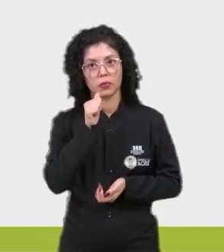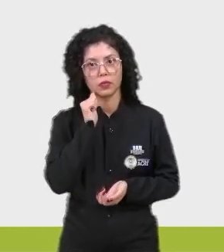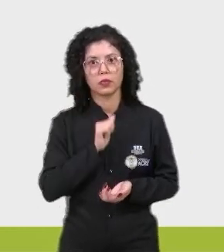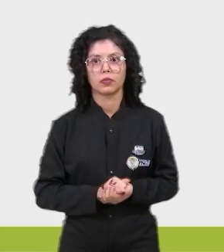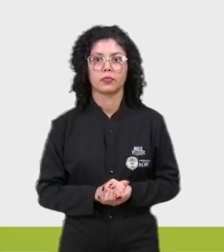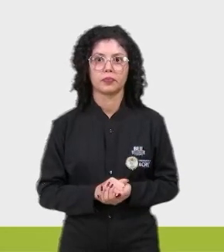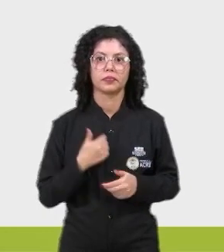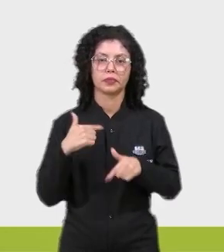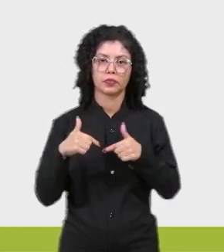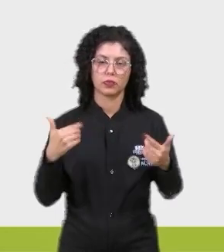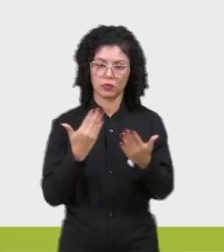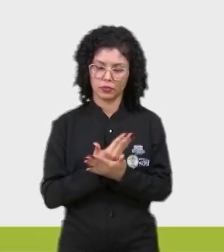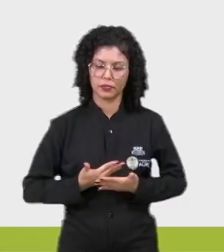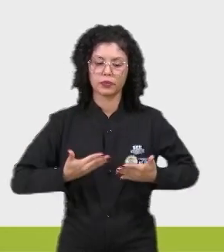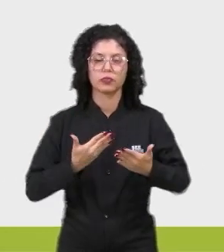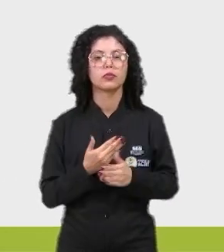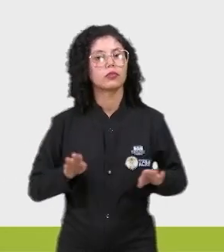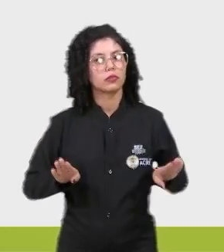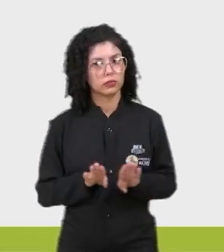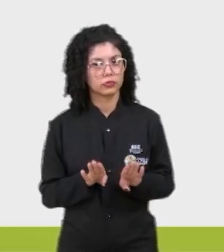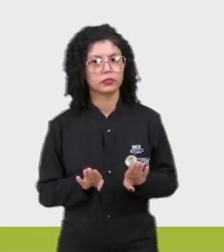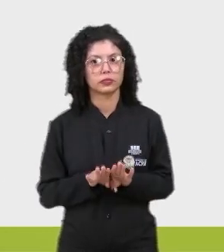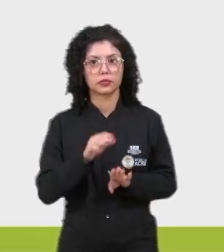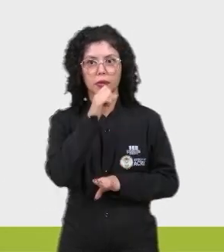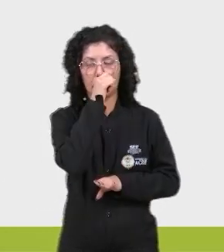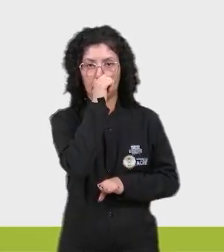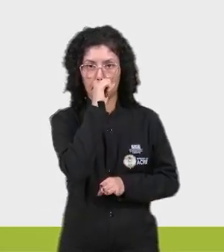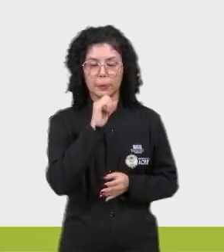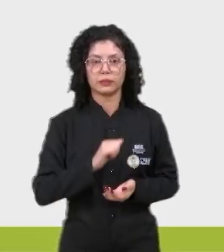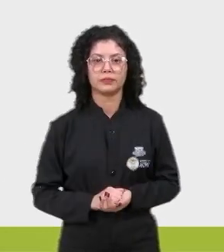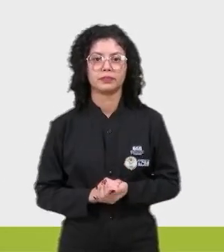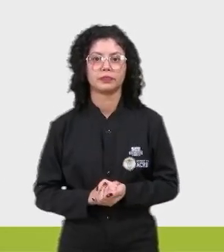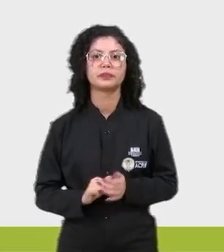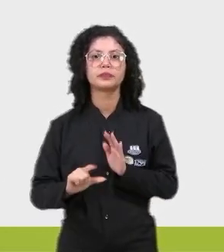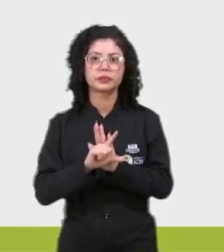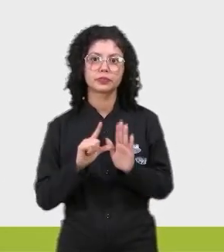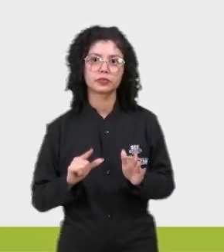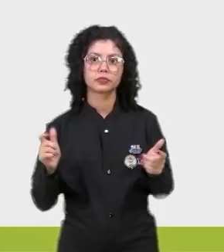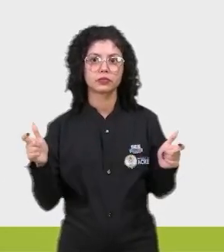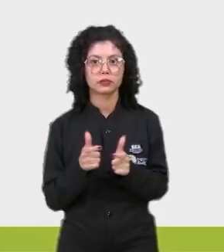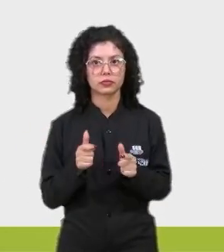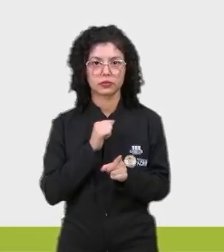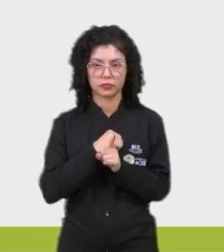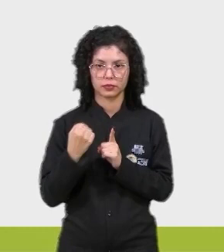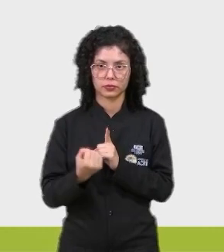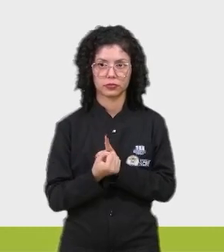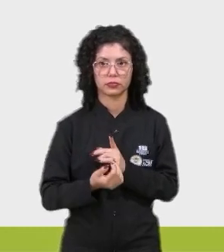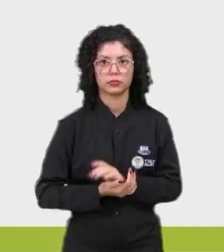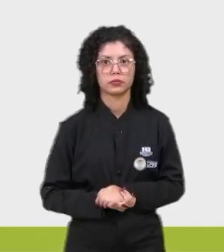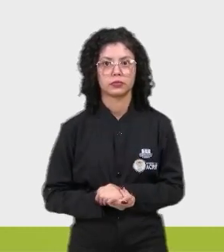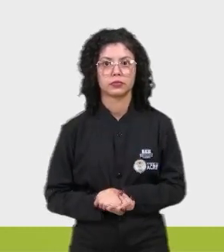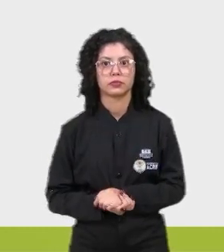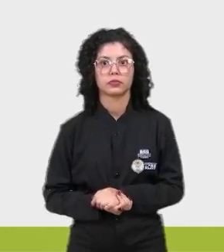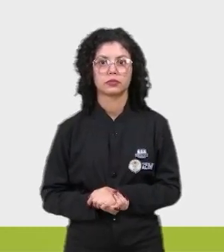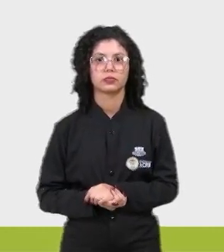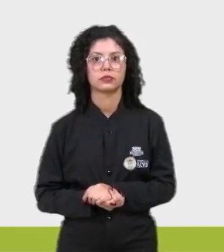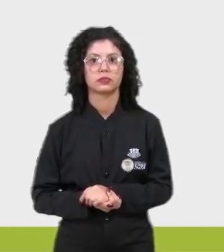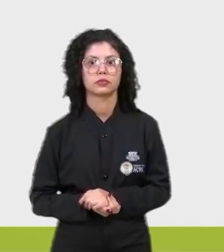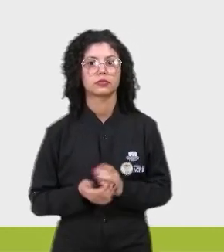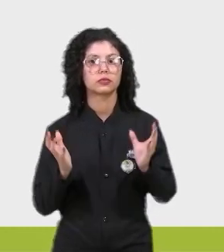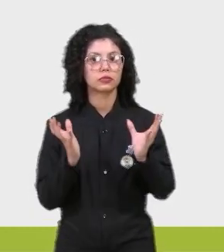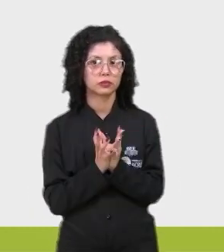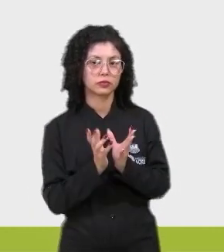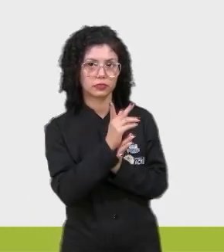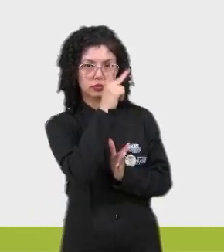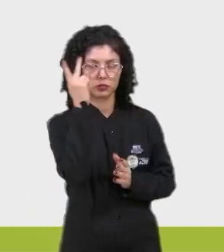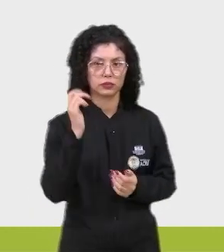no trabalho de cuidado também caberia uma citação sobre as minorias sociais. As minorias sociais são grupos de